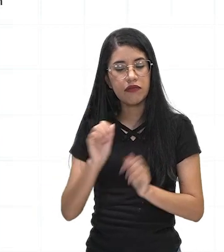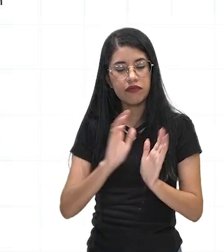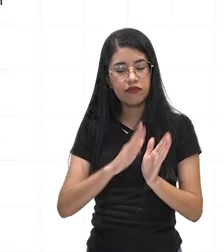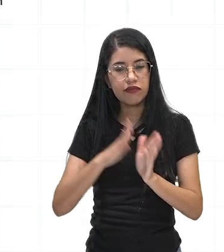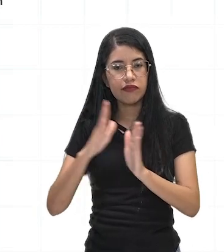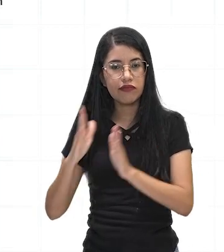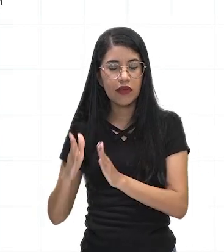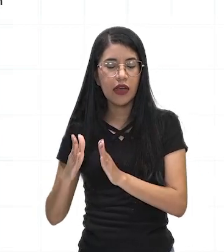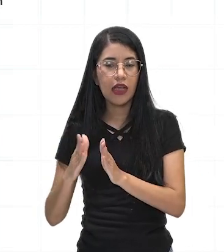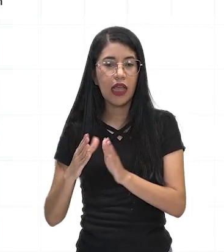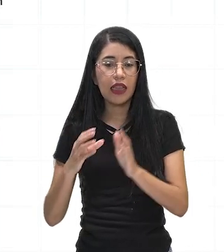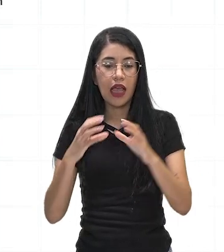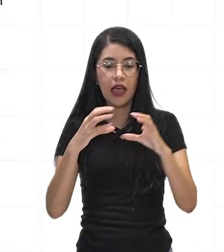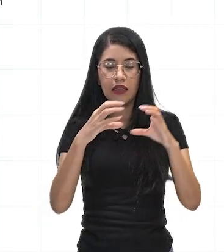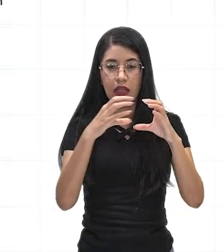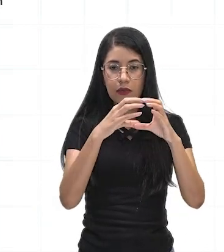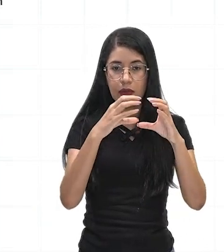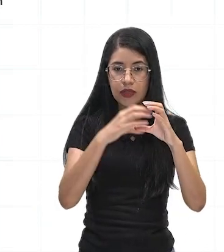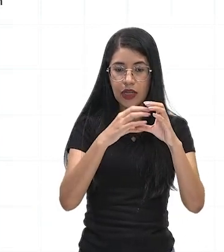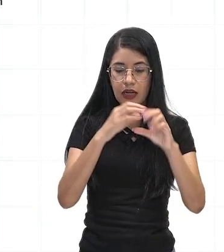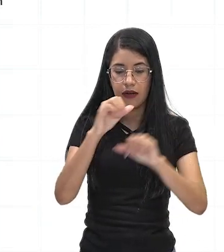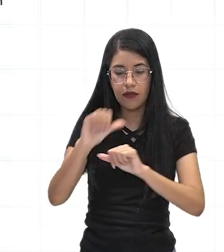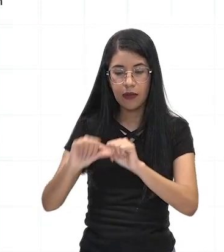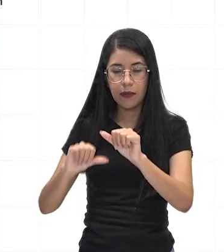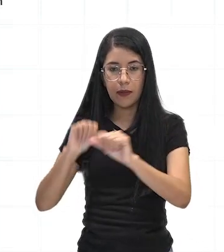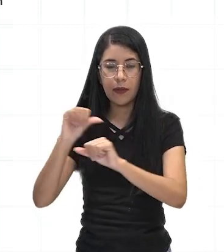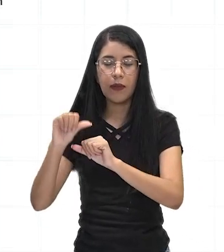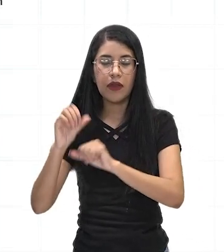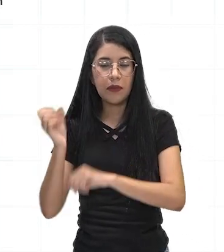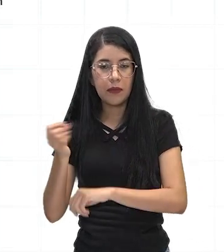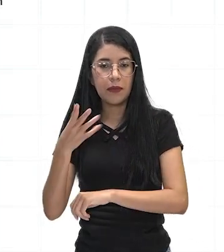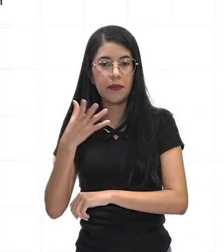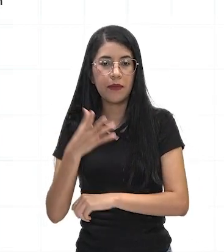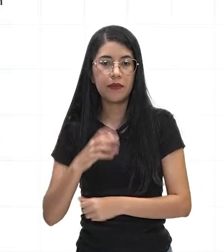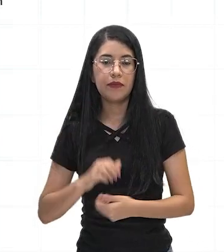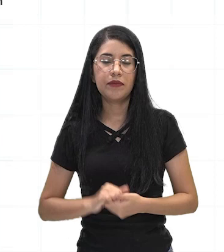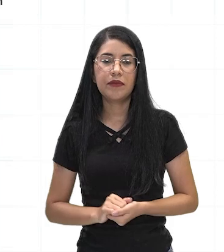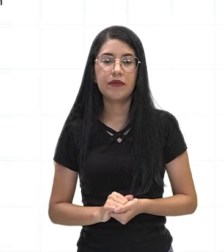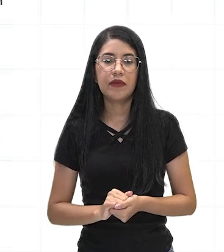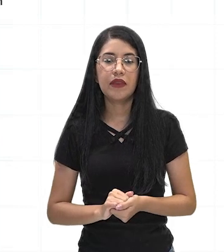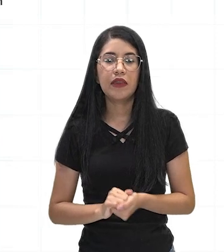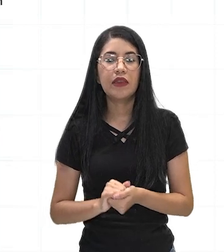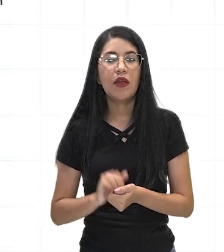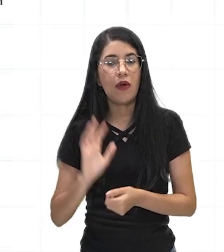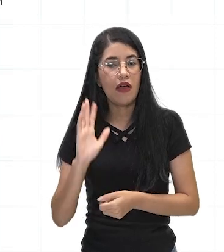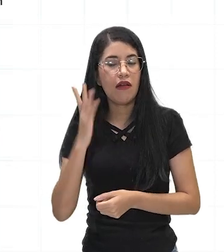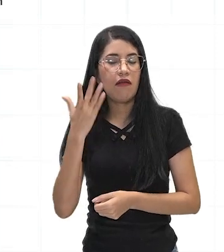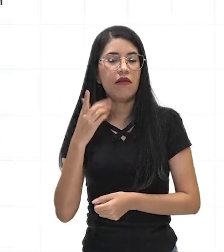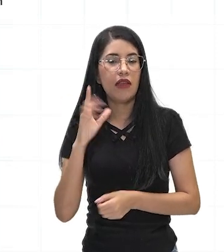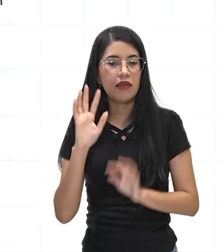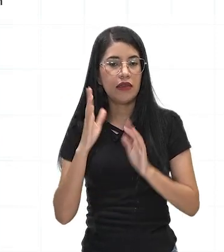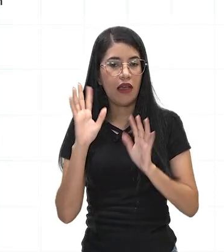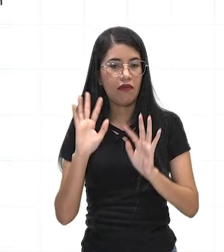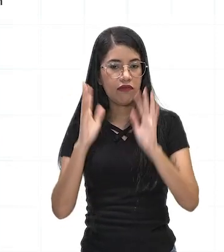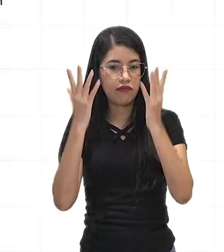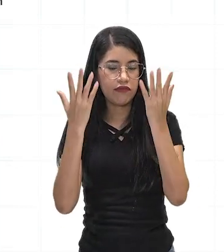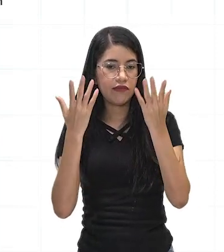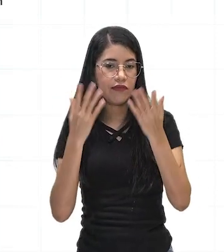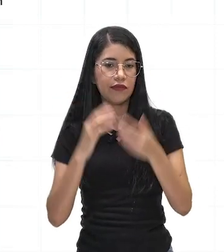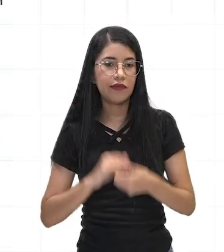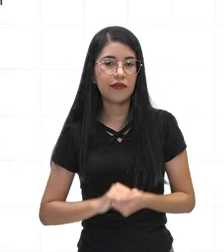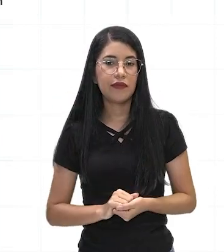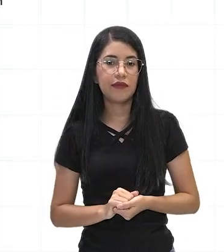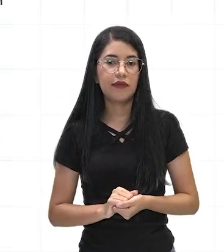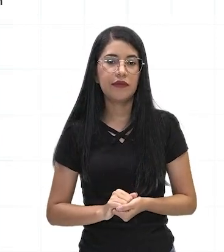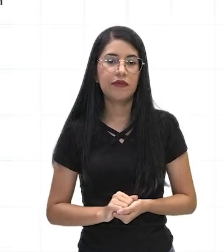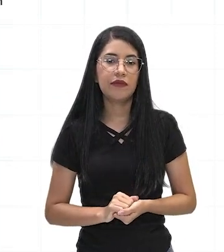quando ela estiver passando ali da Lua cheia e para a Lua nova, por exemplo. Então a gente tem esse fenômeno, né, da